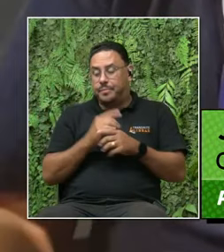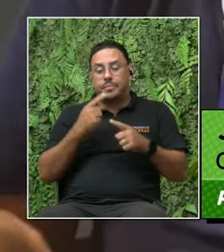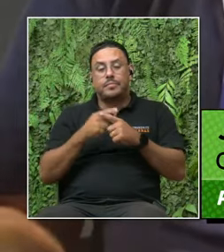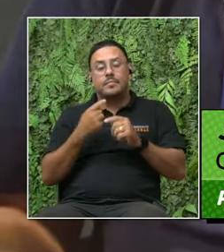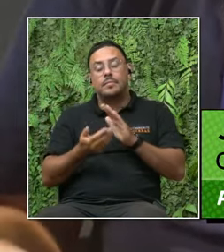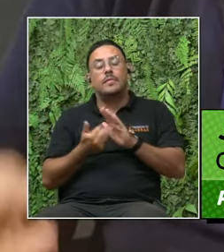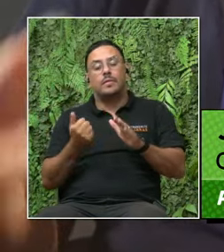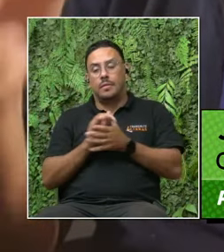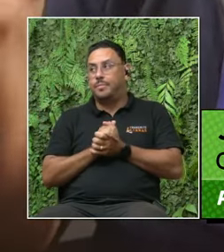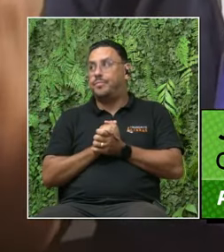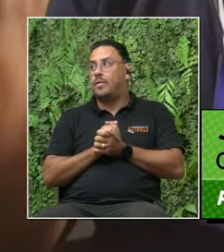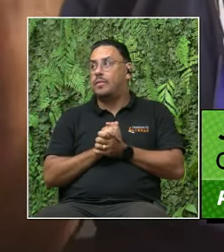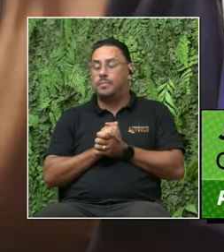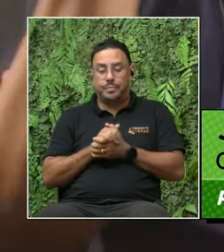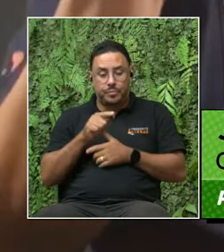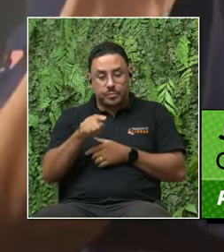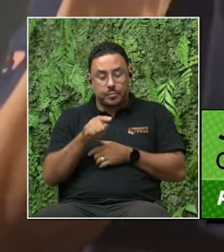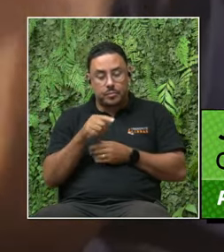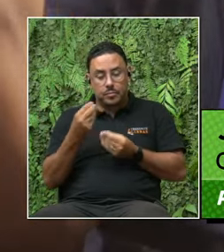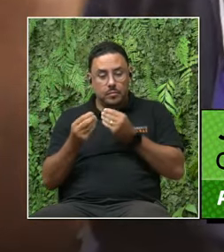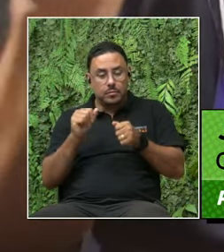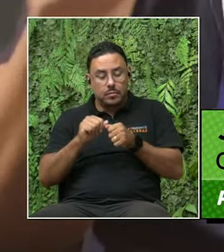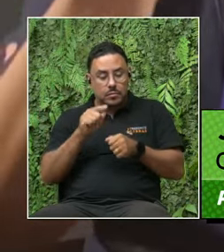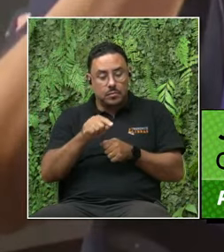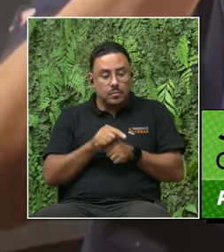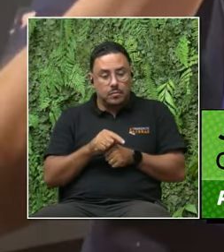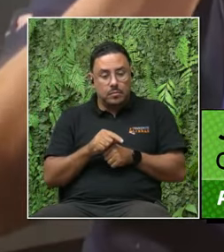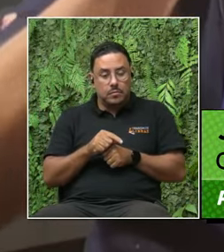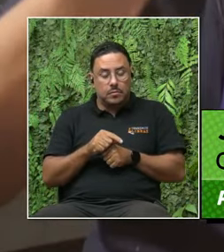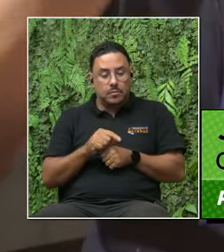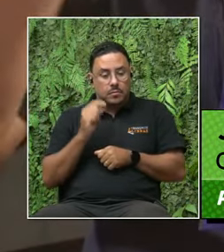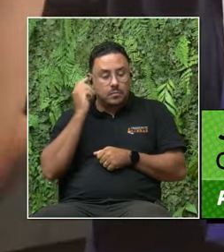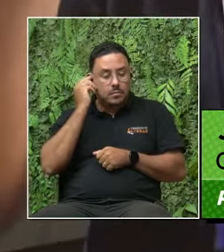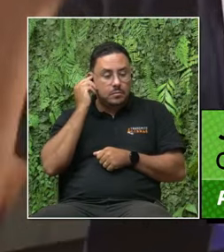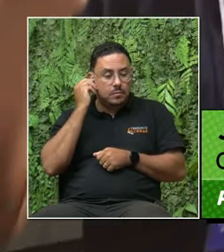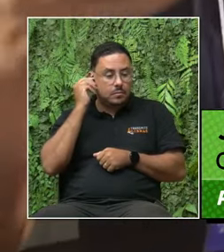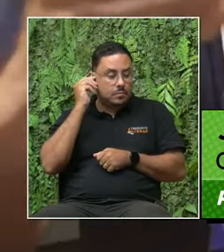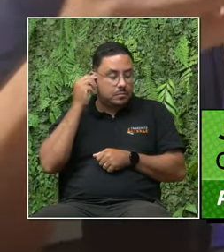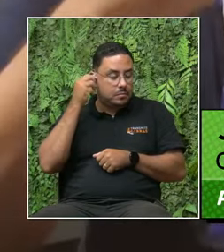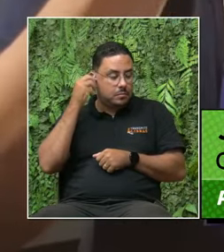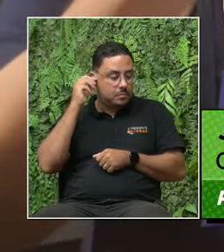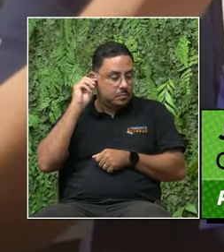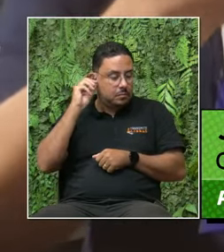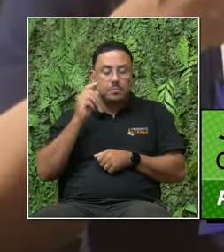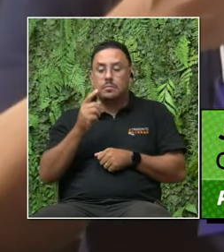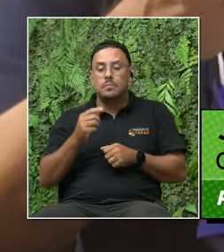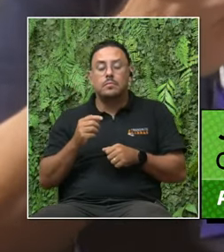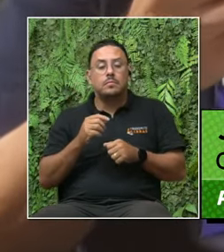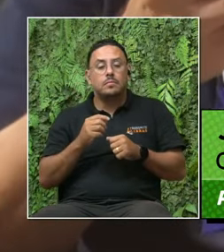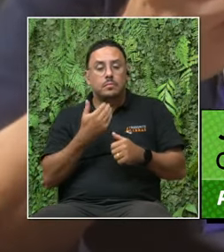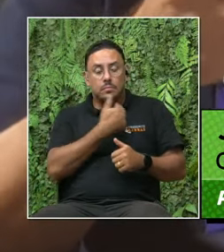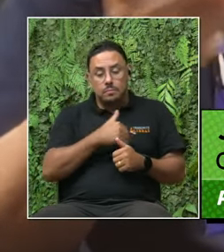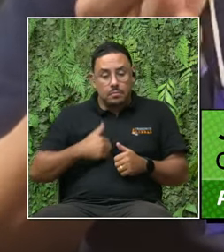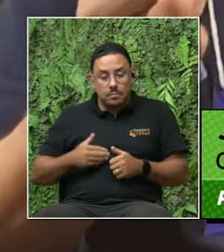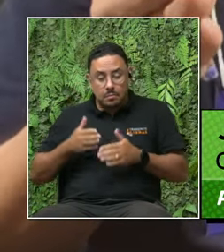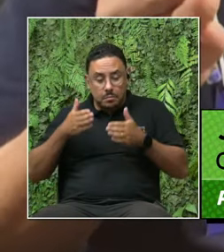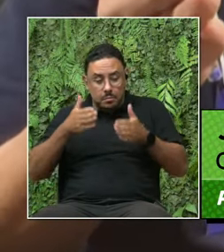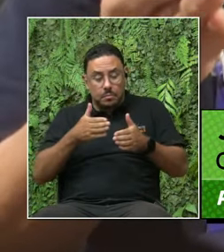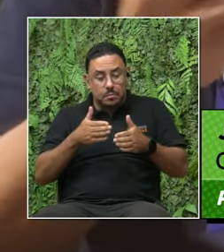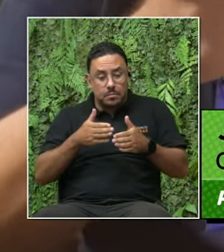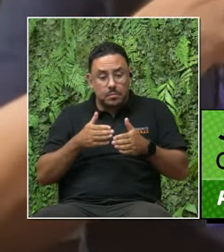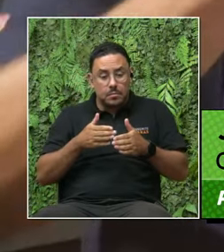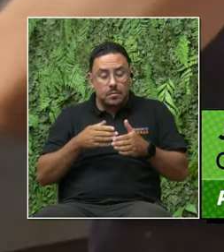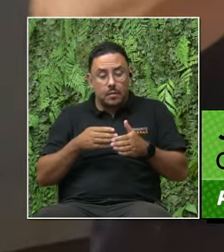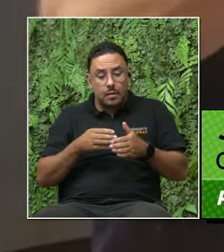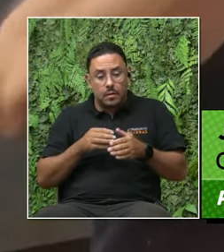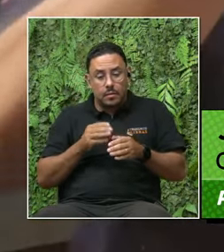que que eu tiro porque essa atitude dele fez com que o Atlético ficasse muito em cima e pênalti cara uma hora acontece isso